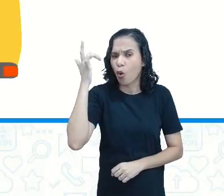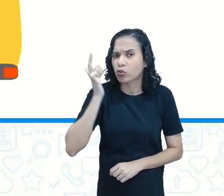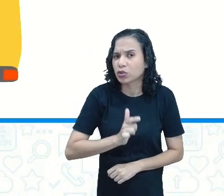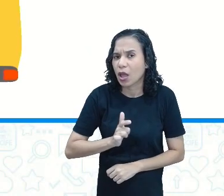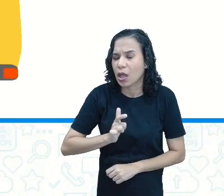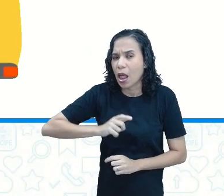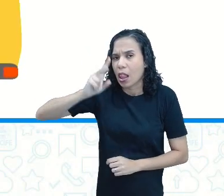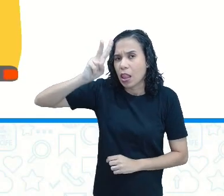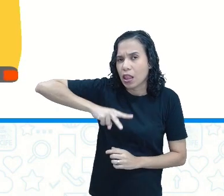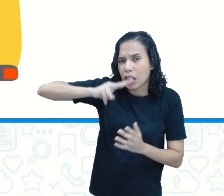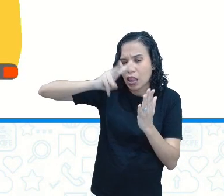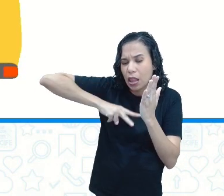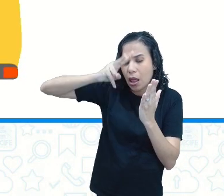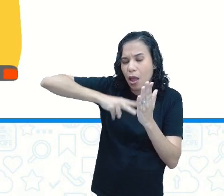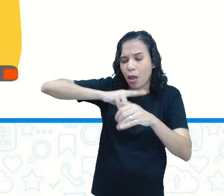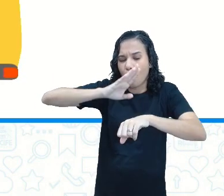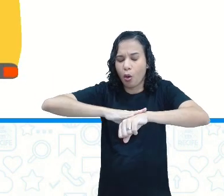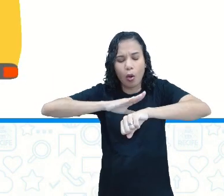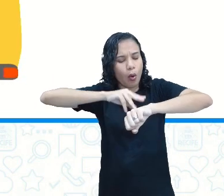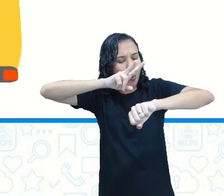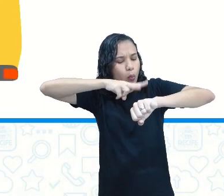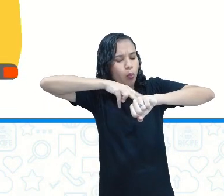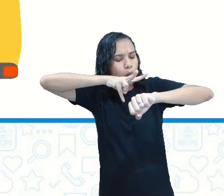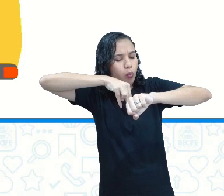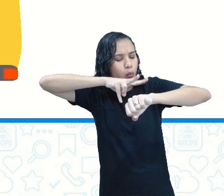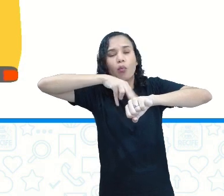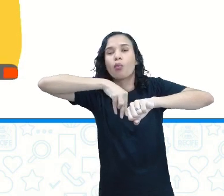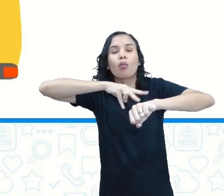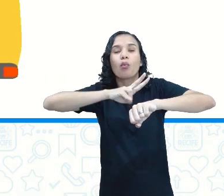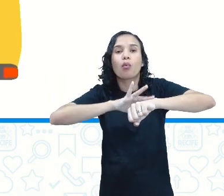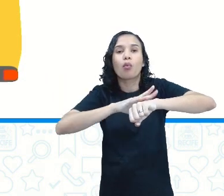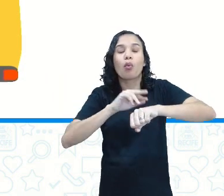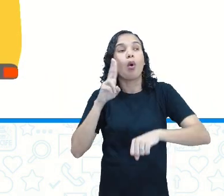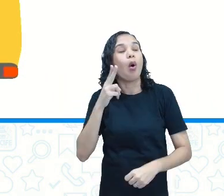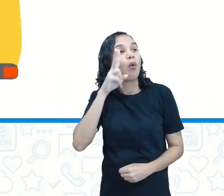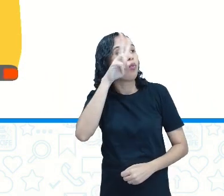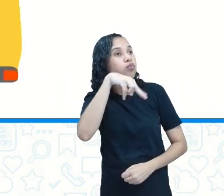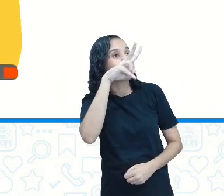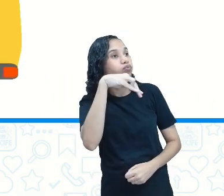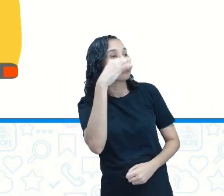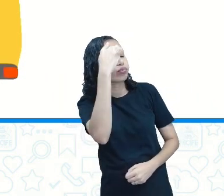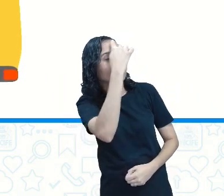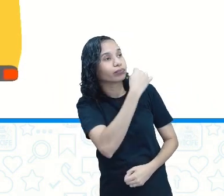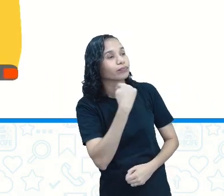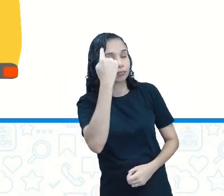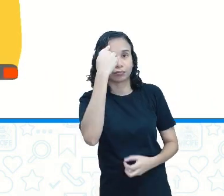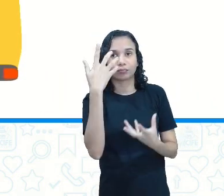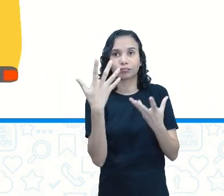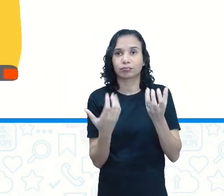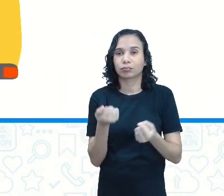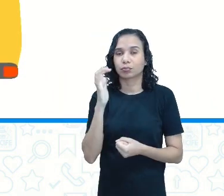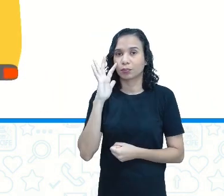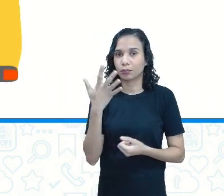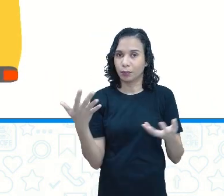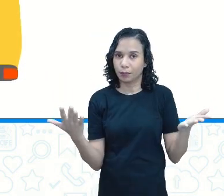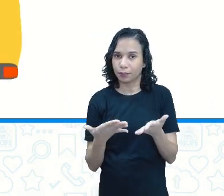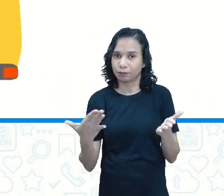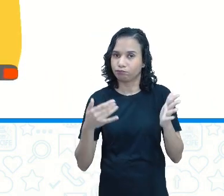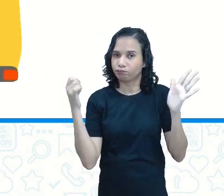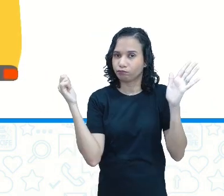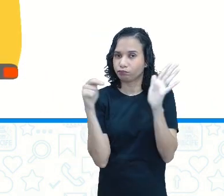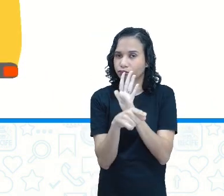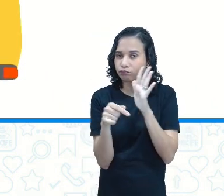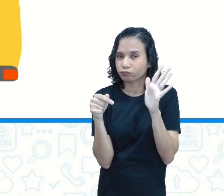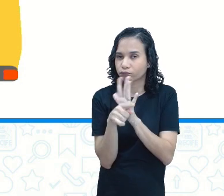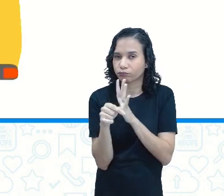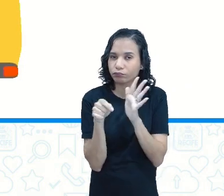fazer leitura de horas no relógio digital, no relógio analógico? Vamos resolver agora alguns